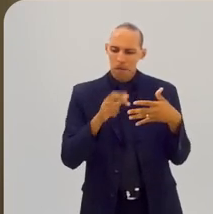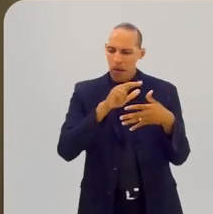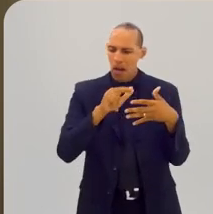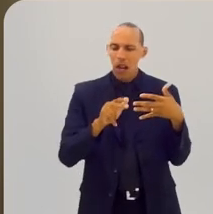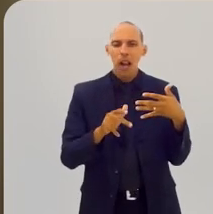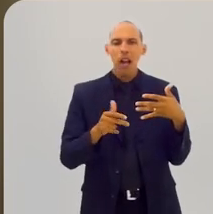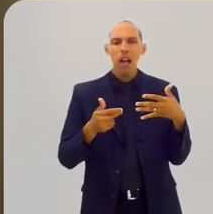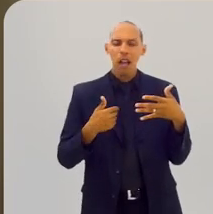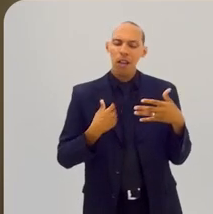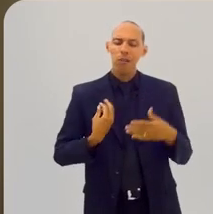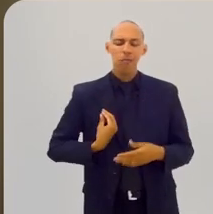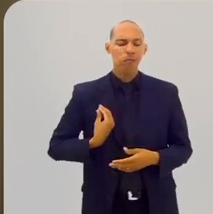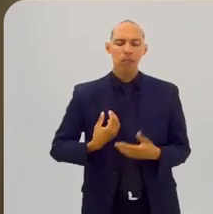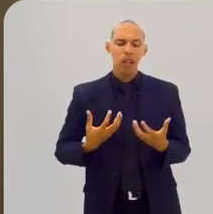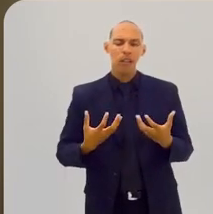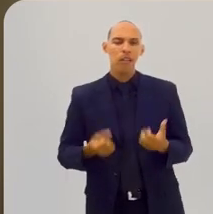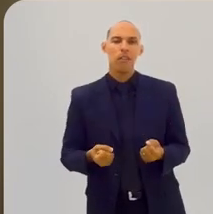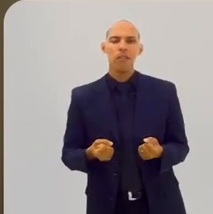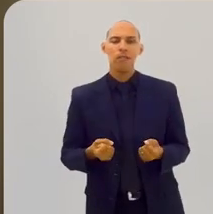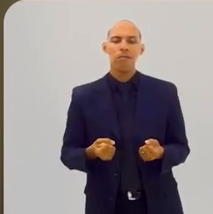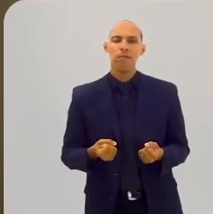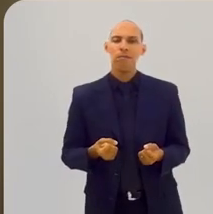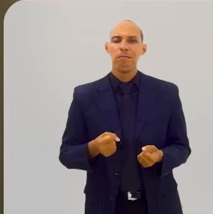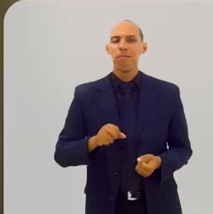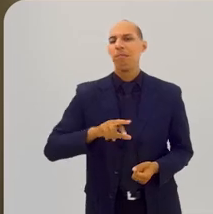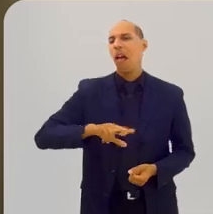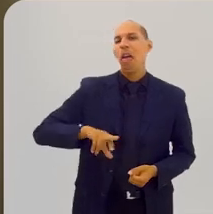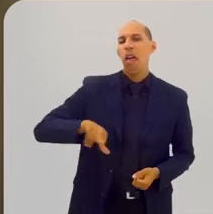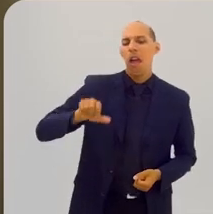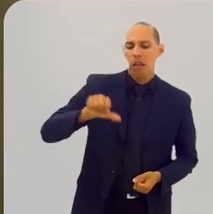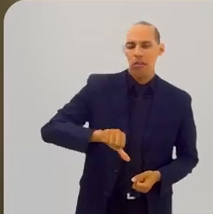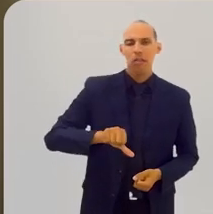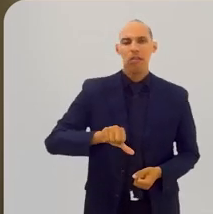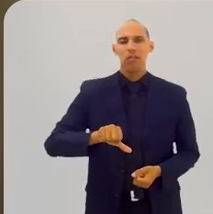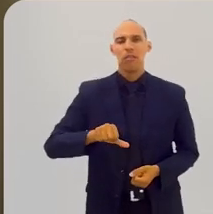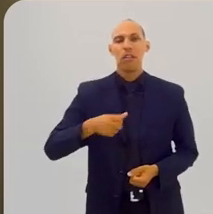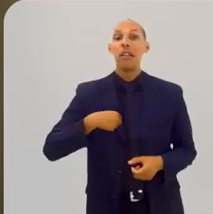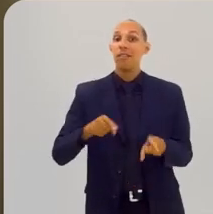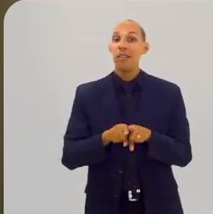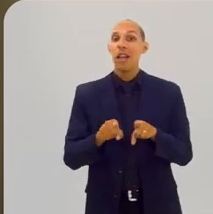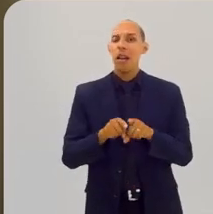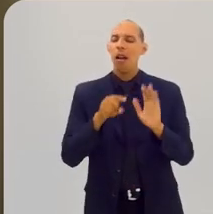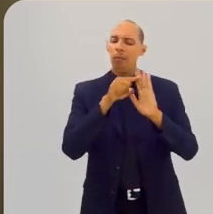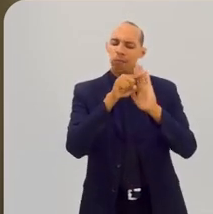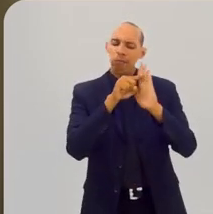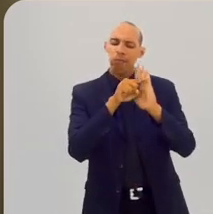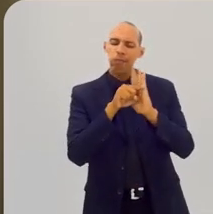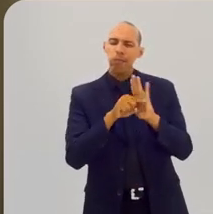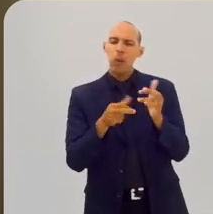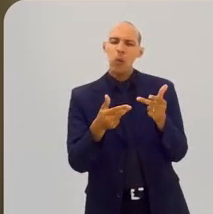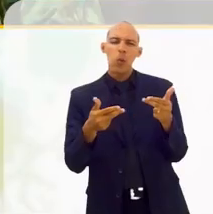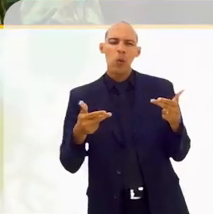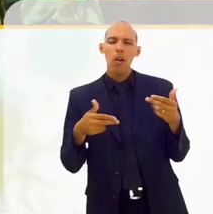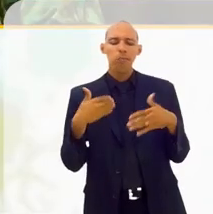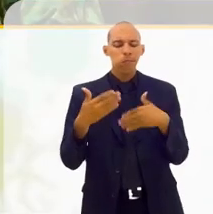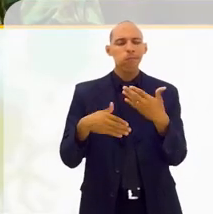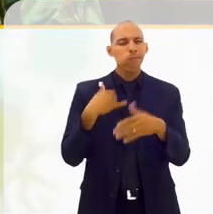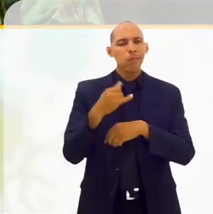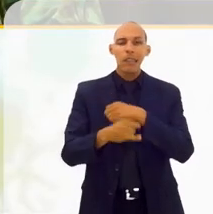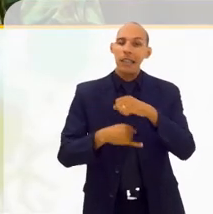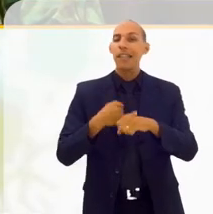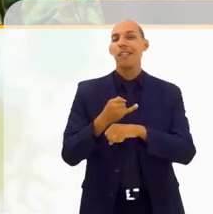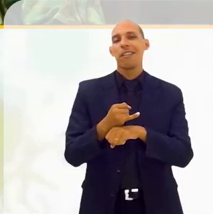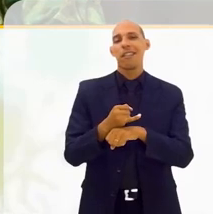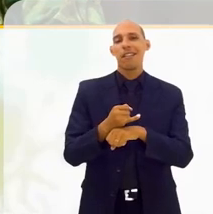eu tinha que conviver com aquelas coisas e não era não era necessariamente pesquisar coisas na internet